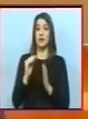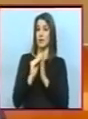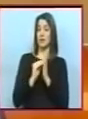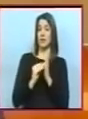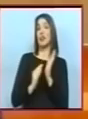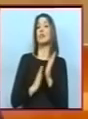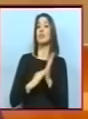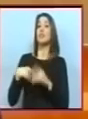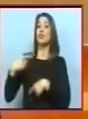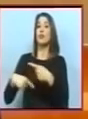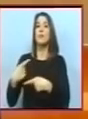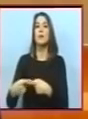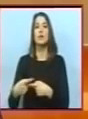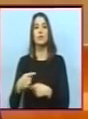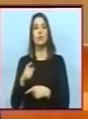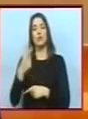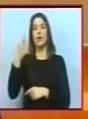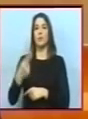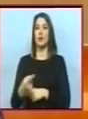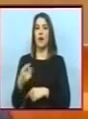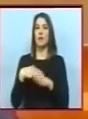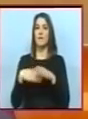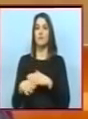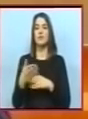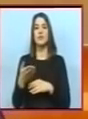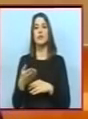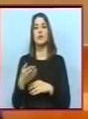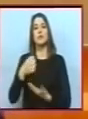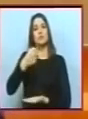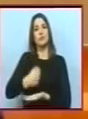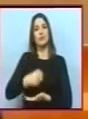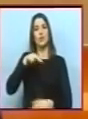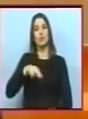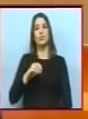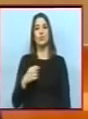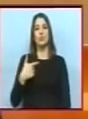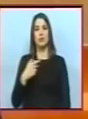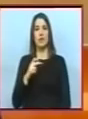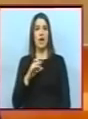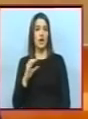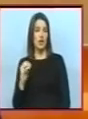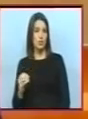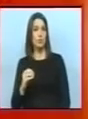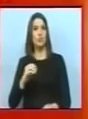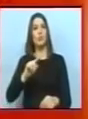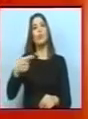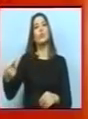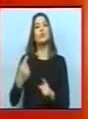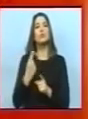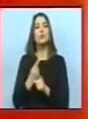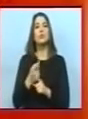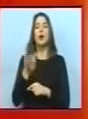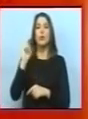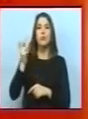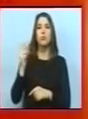mesmo testamento é que continua a ter que ser obrigatoriamente feito no cartório notarial. Todos os demais atos, que eram durante décadas,